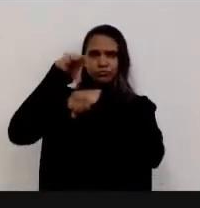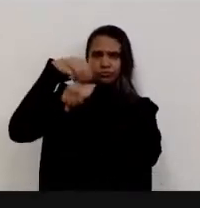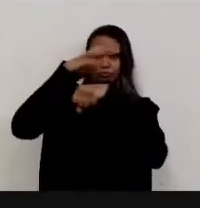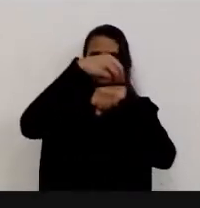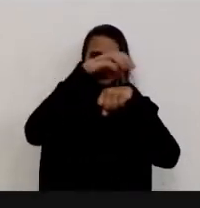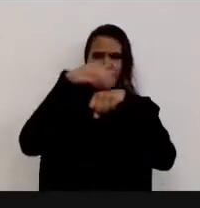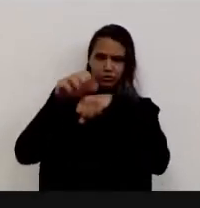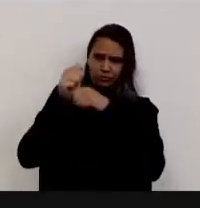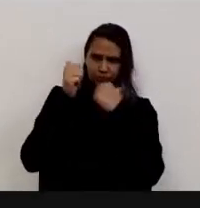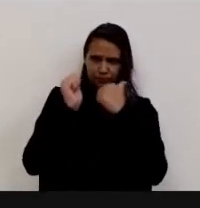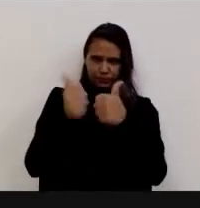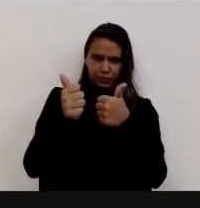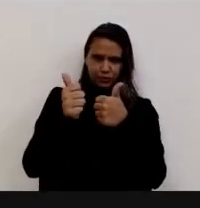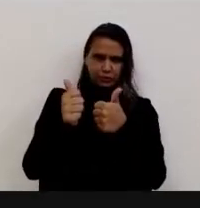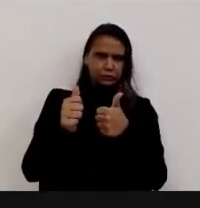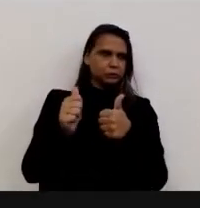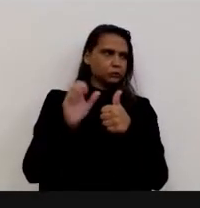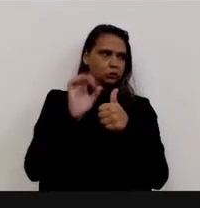Obrigado.